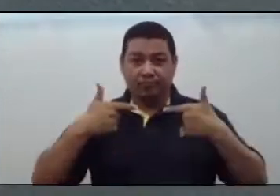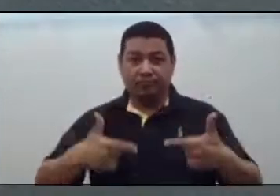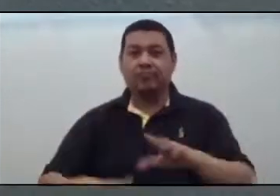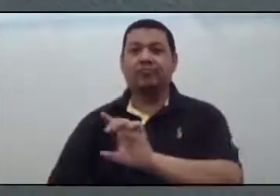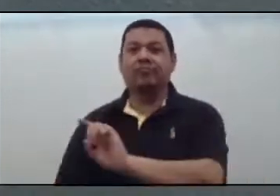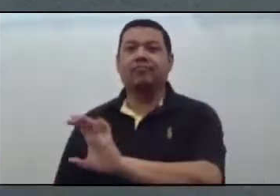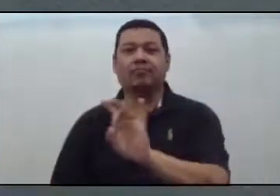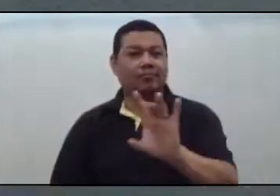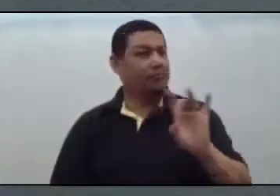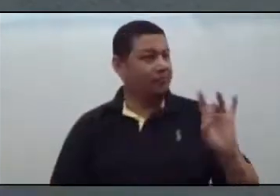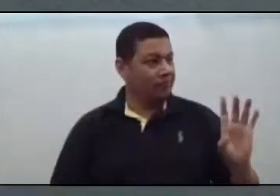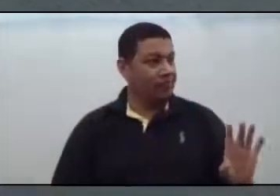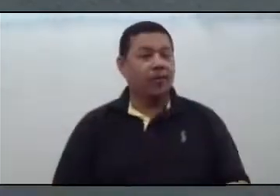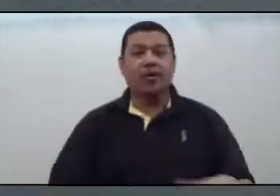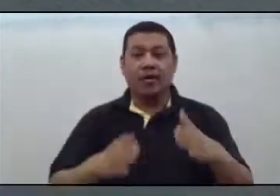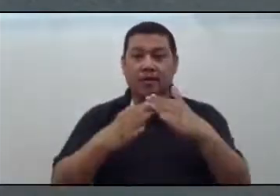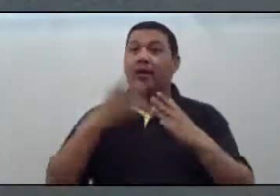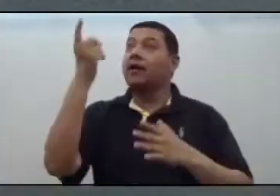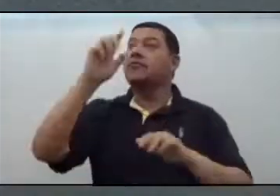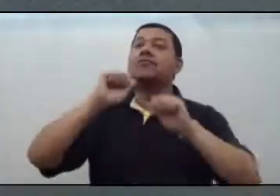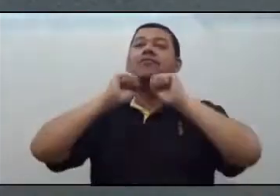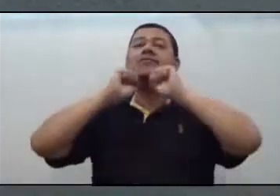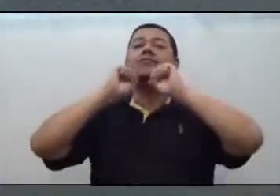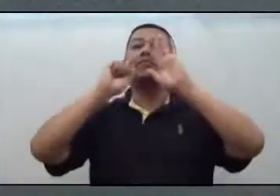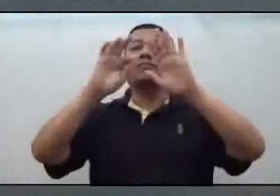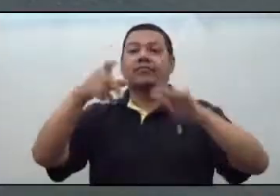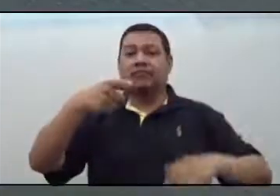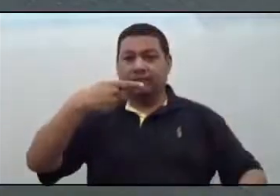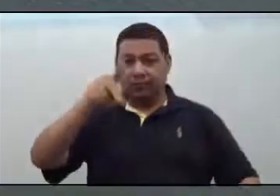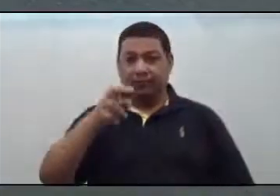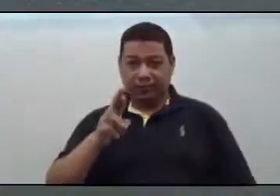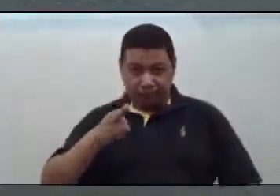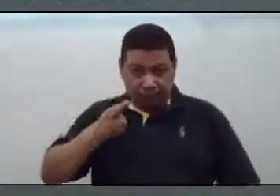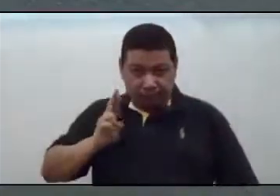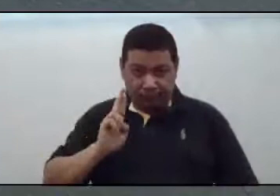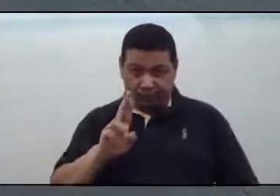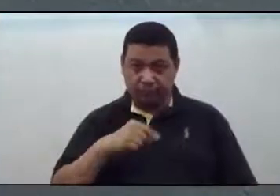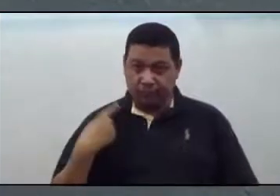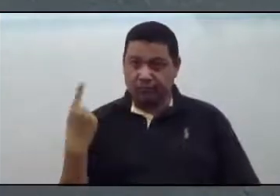vocês, pedir que Deus abençoe nas decisões nossas,